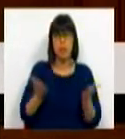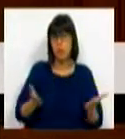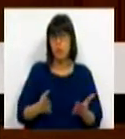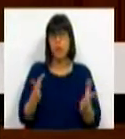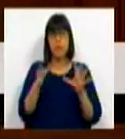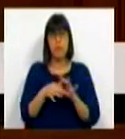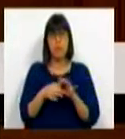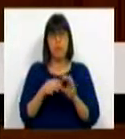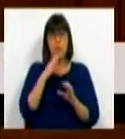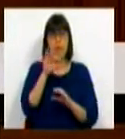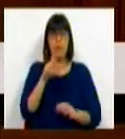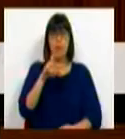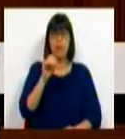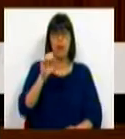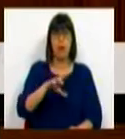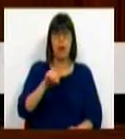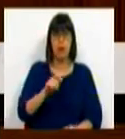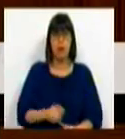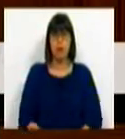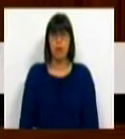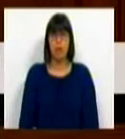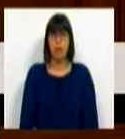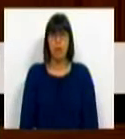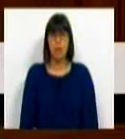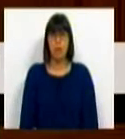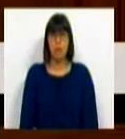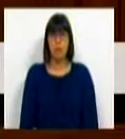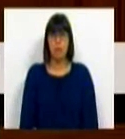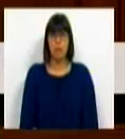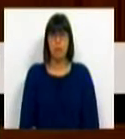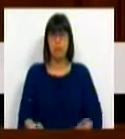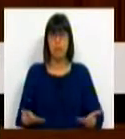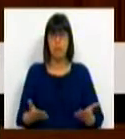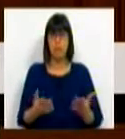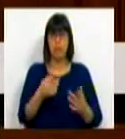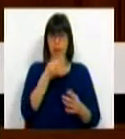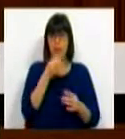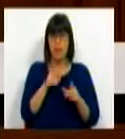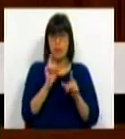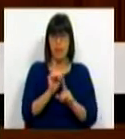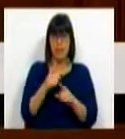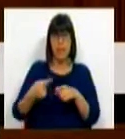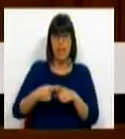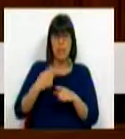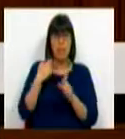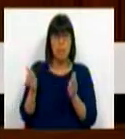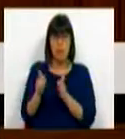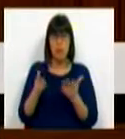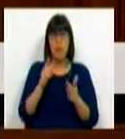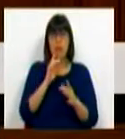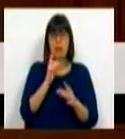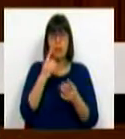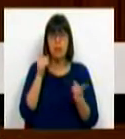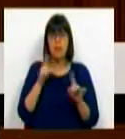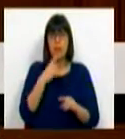Nomeadamente da família Roque. Está a falar desses interesses minoritários, então não se importa